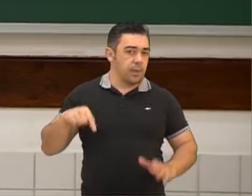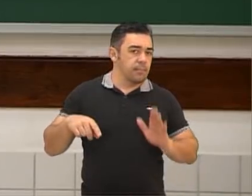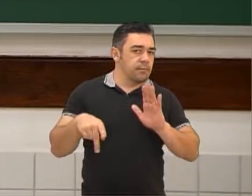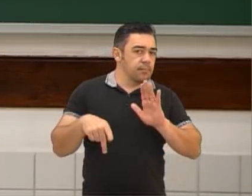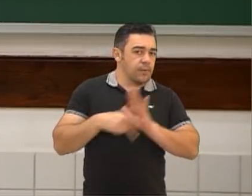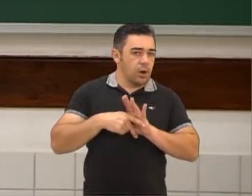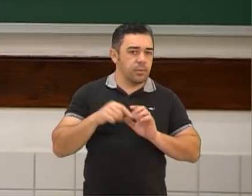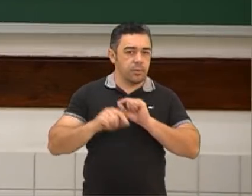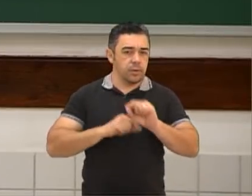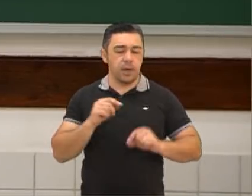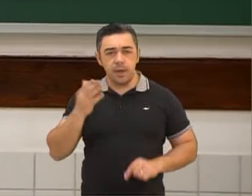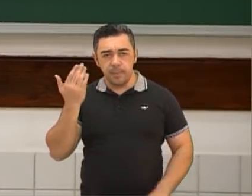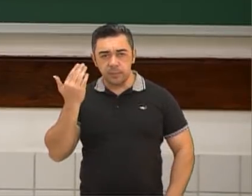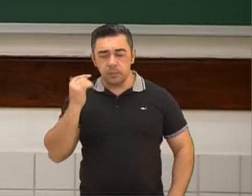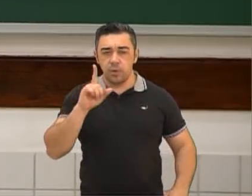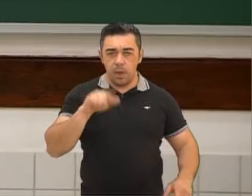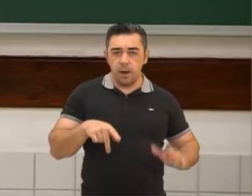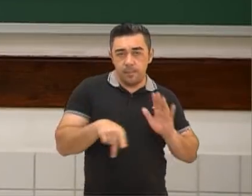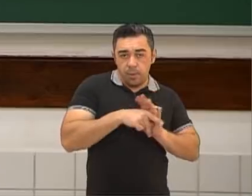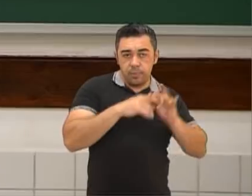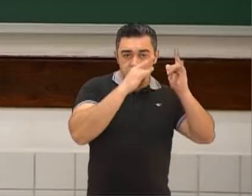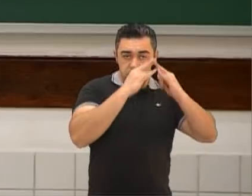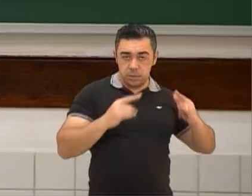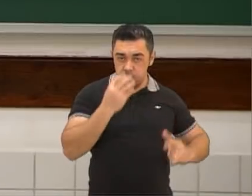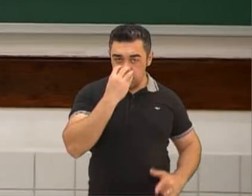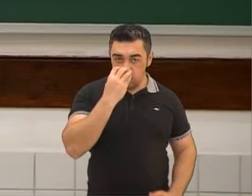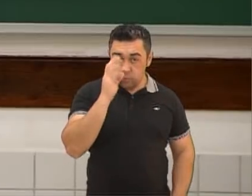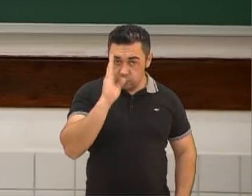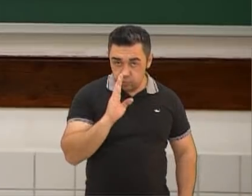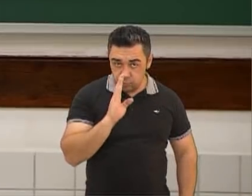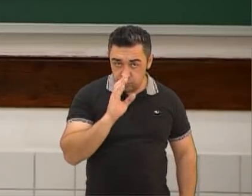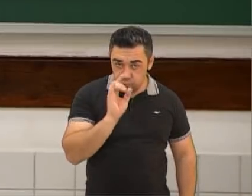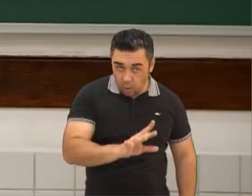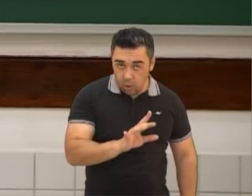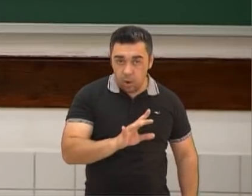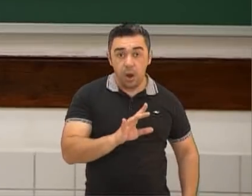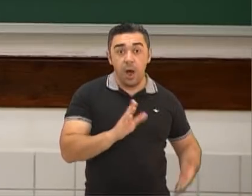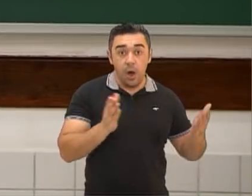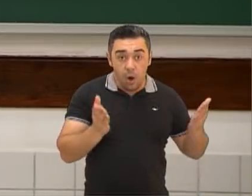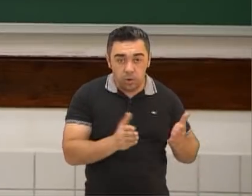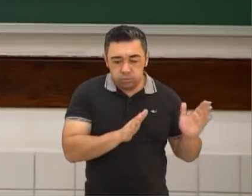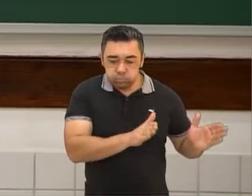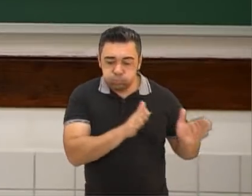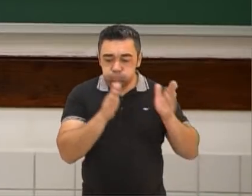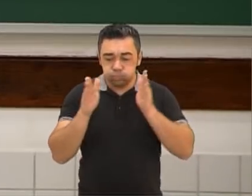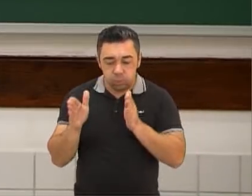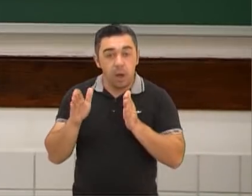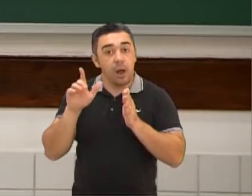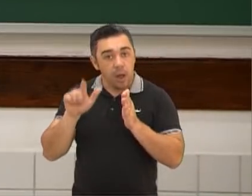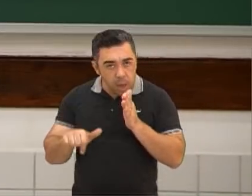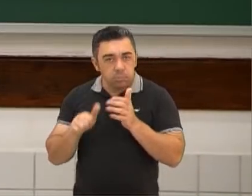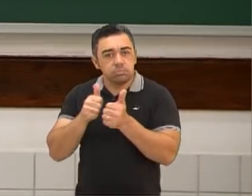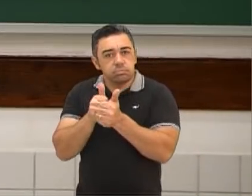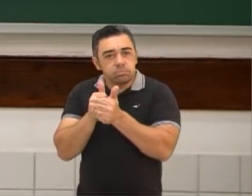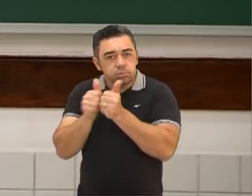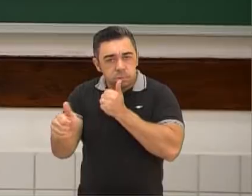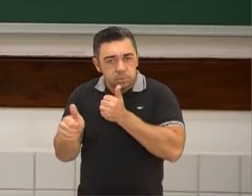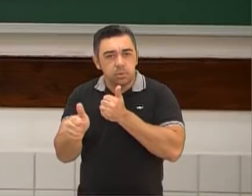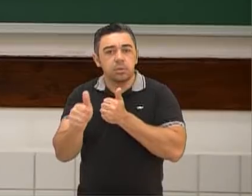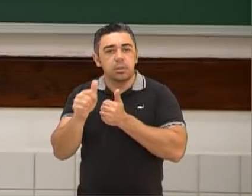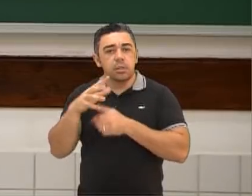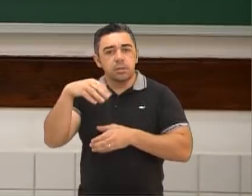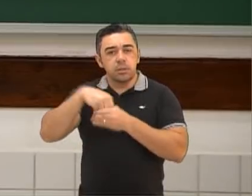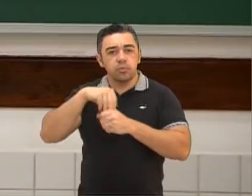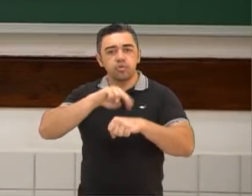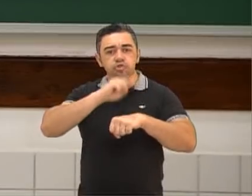naquelas apresentações do circo, hoje ela deu uma evoluída e virou um esporte, né? A